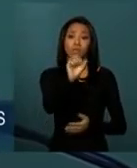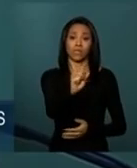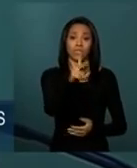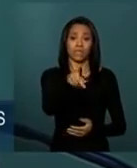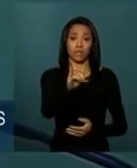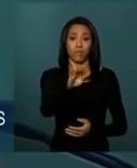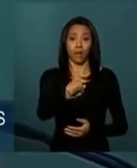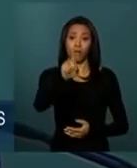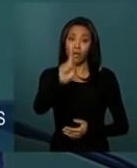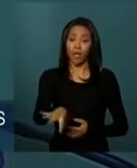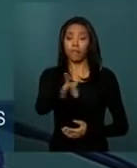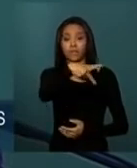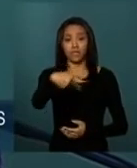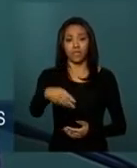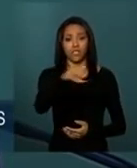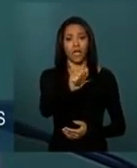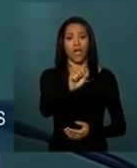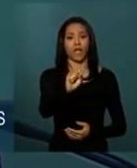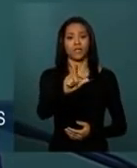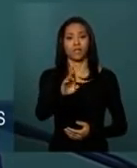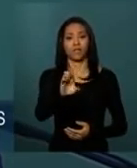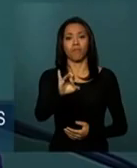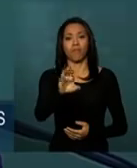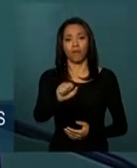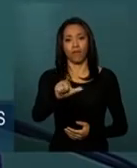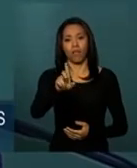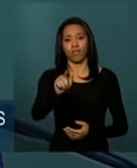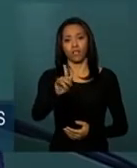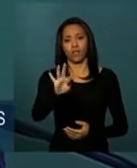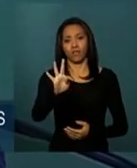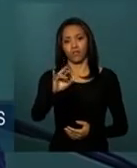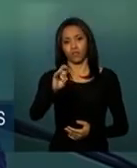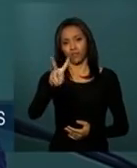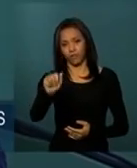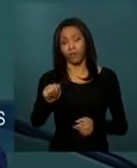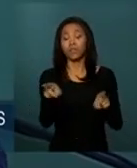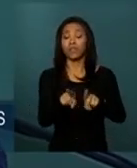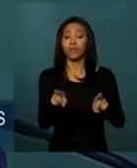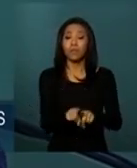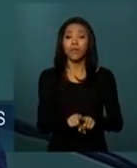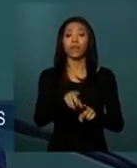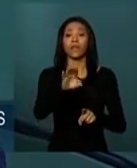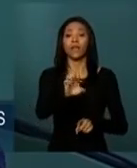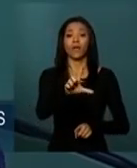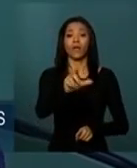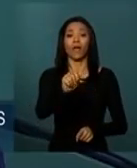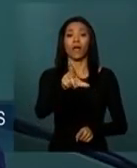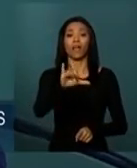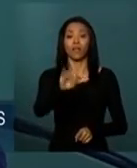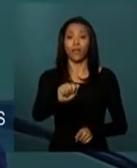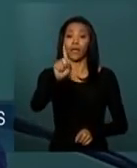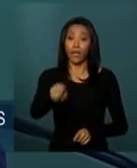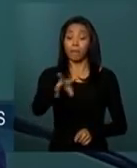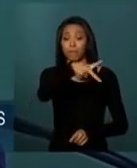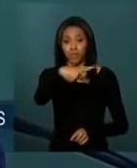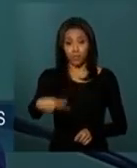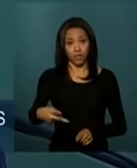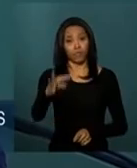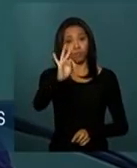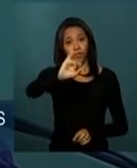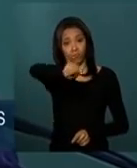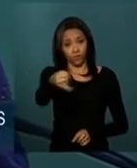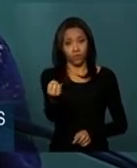Filho, presidente da Assembleia Legislativa. A desembargadora Eulália Pinheiro, presidente do Tribunal de